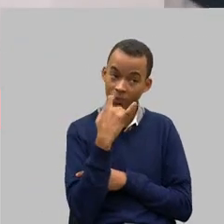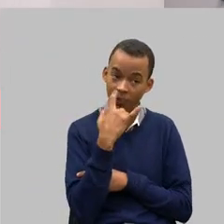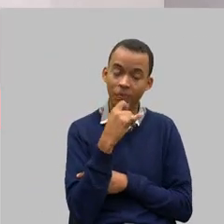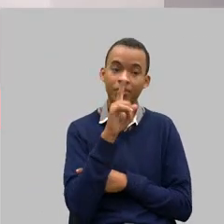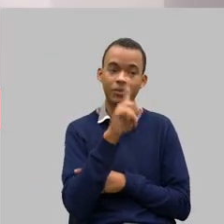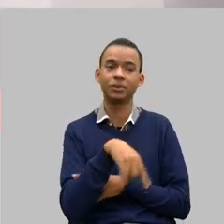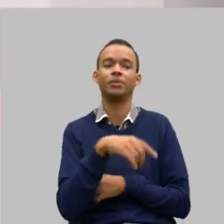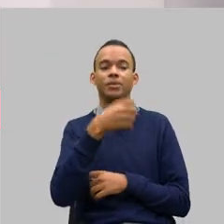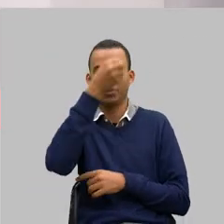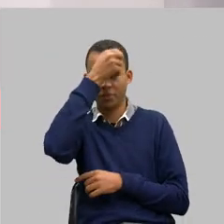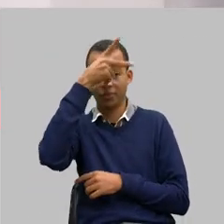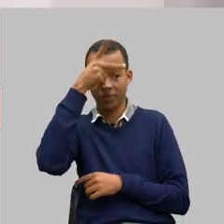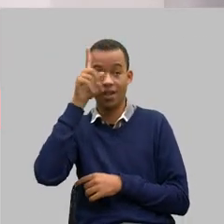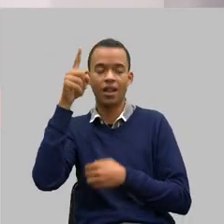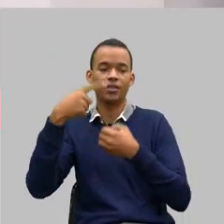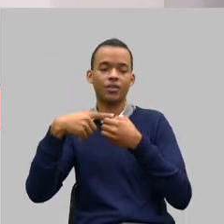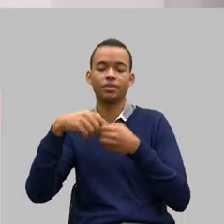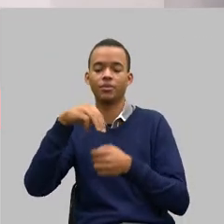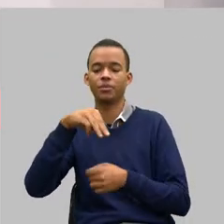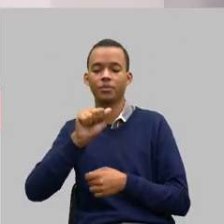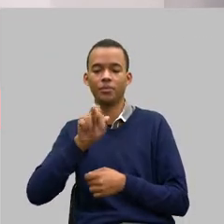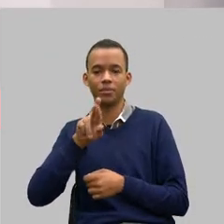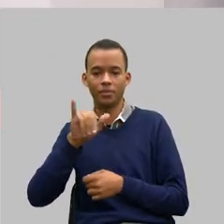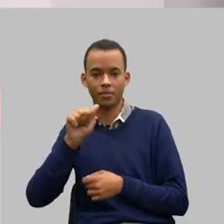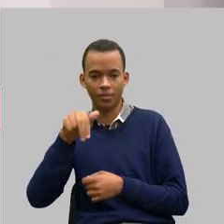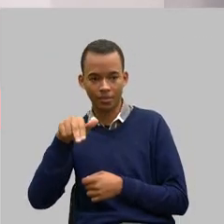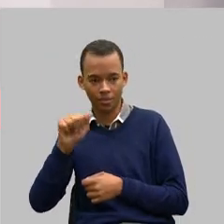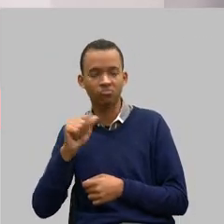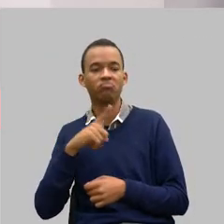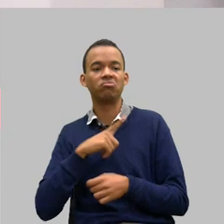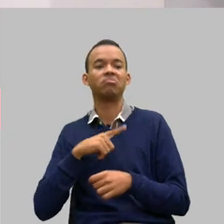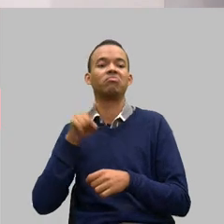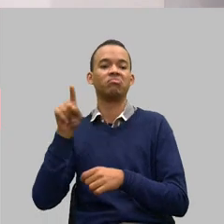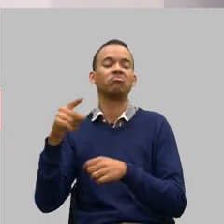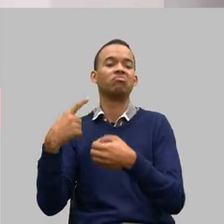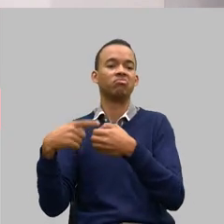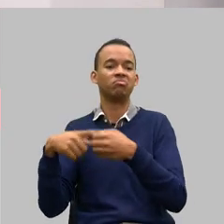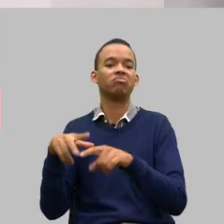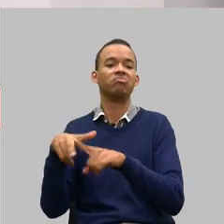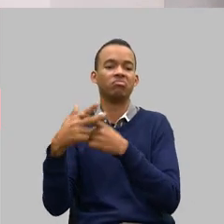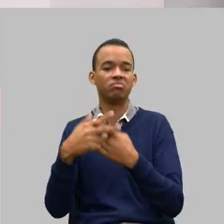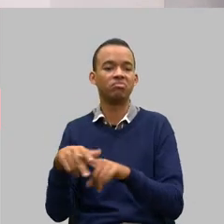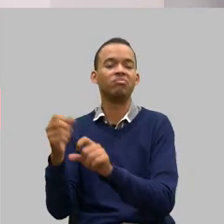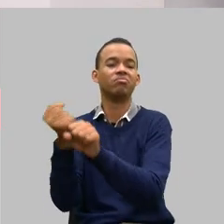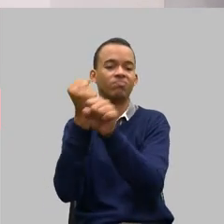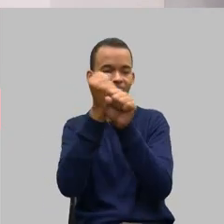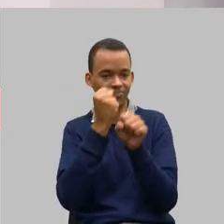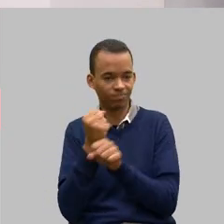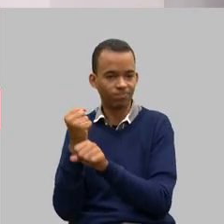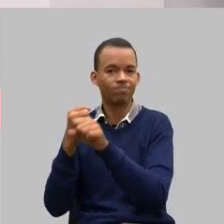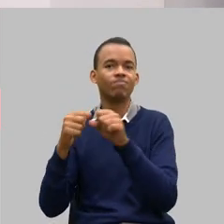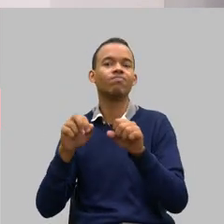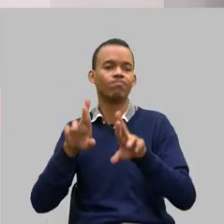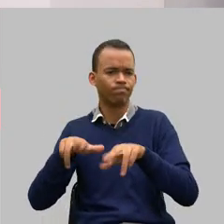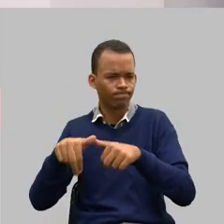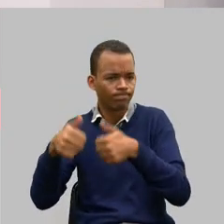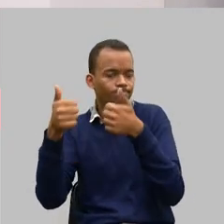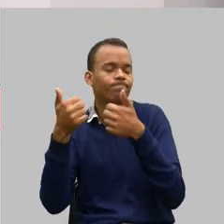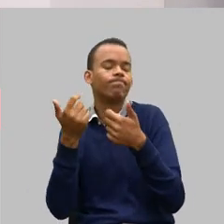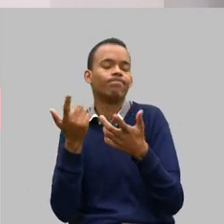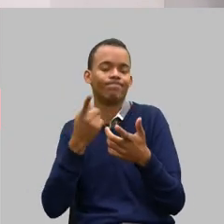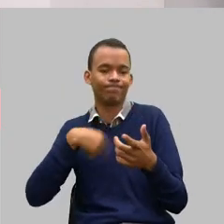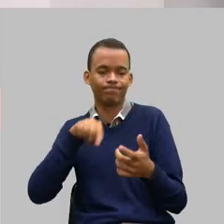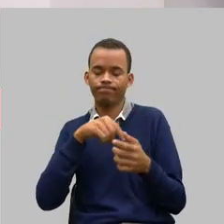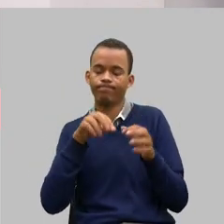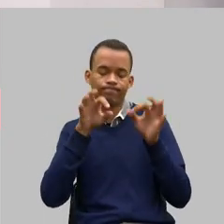grande prefeito de Mariana vem fazendo uma grande reconstrução naquela cidade eh sem soma de dúvida eh nós